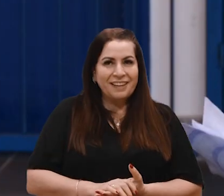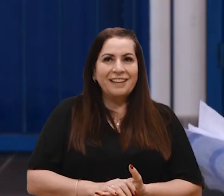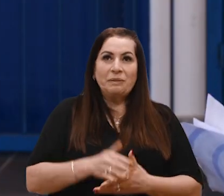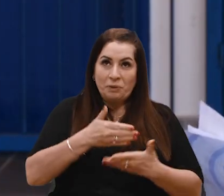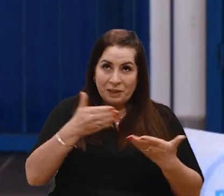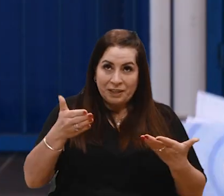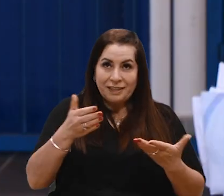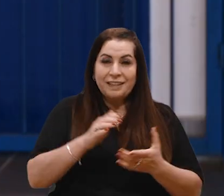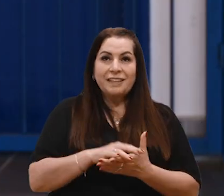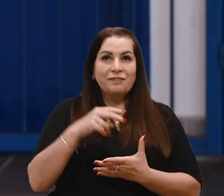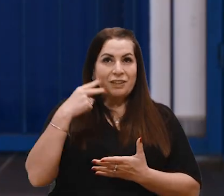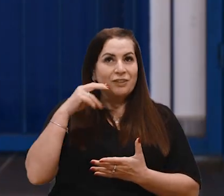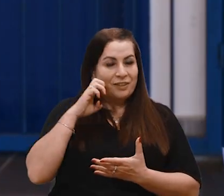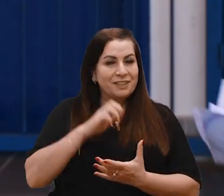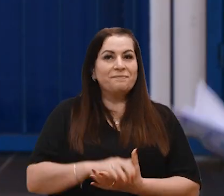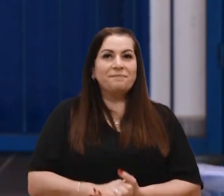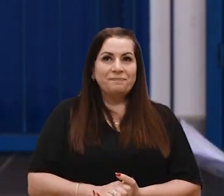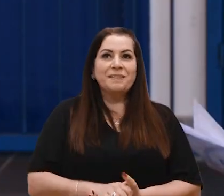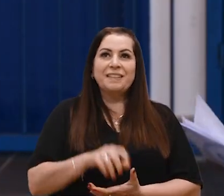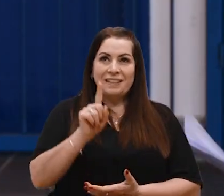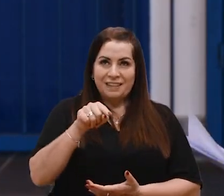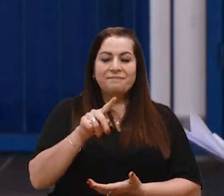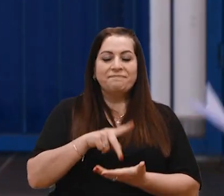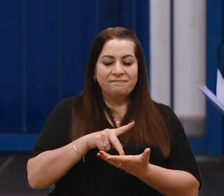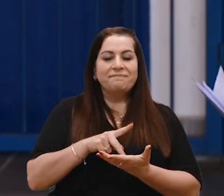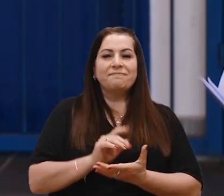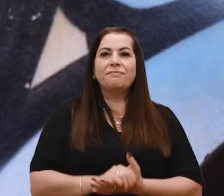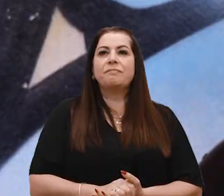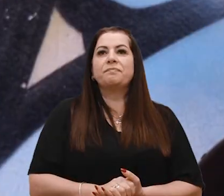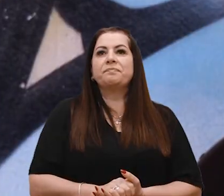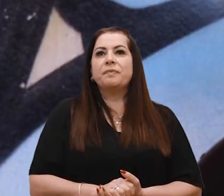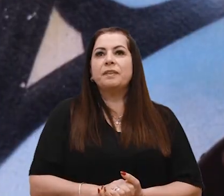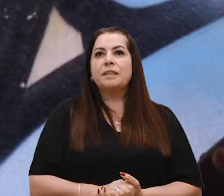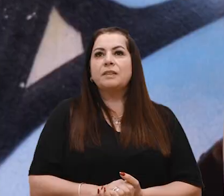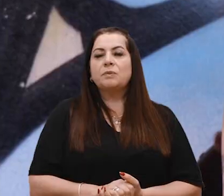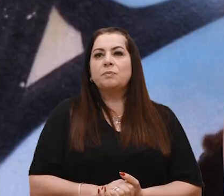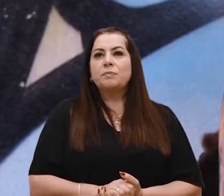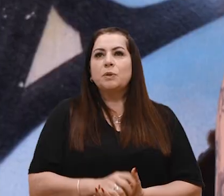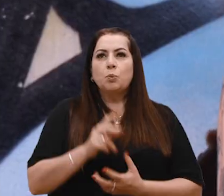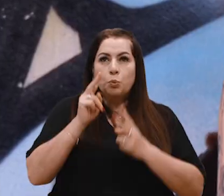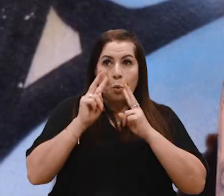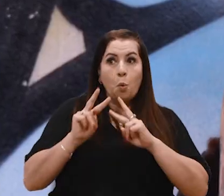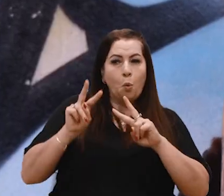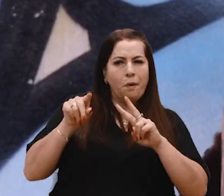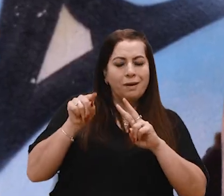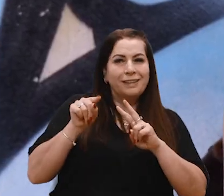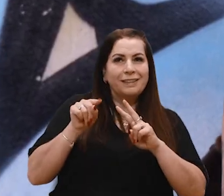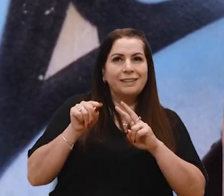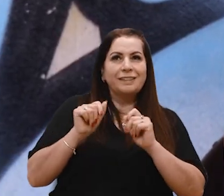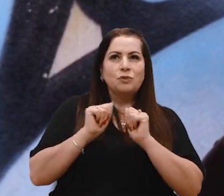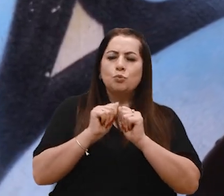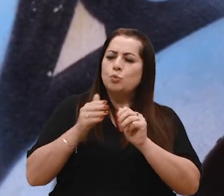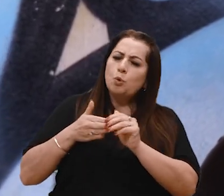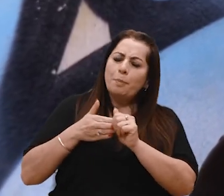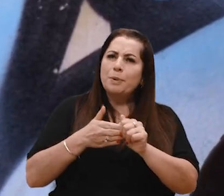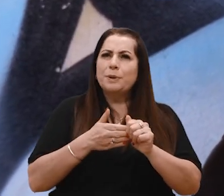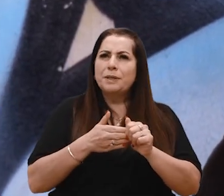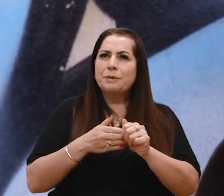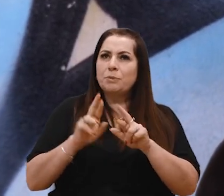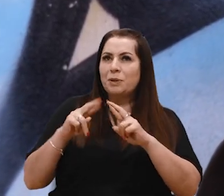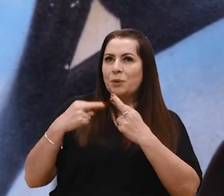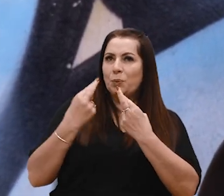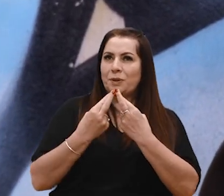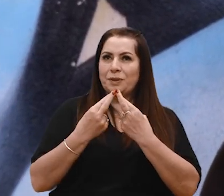Estela Balardim. Foi por aí, vereadora Estela? Exatamente. Quando eu olhei, estava